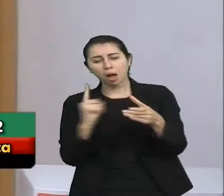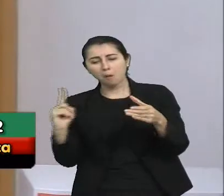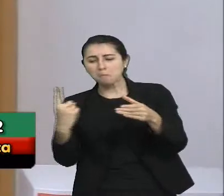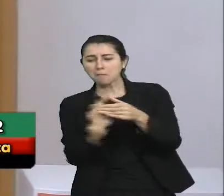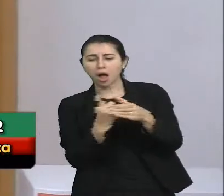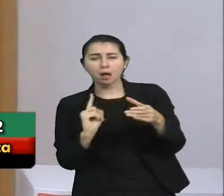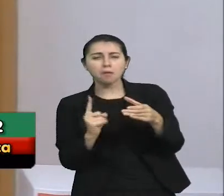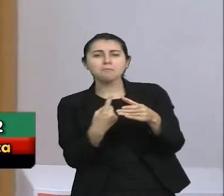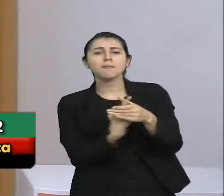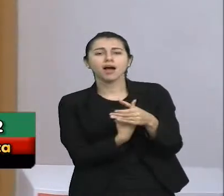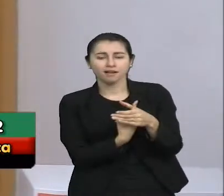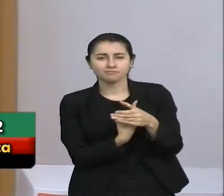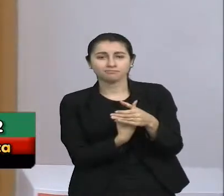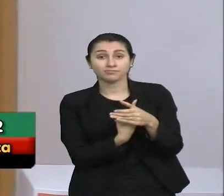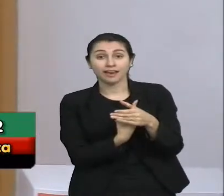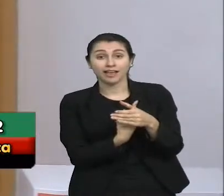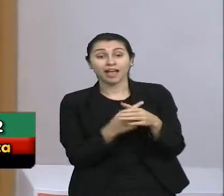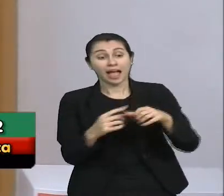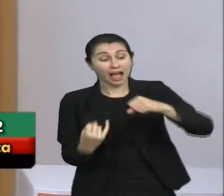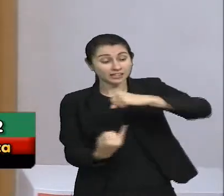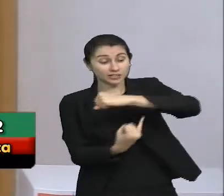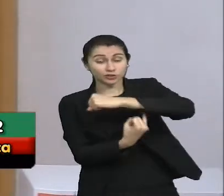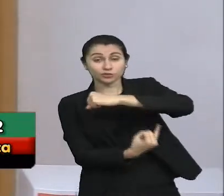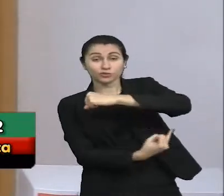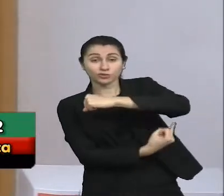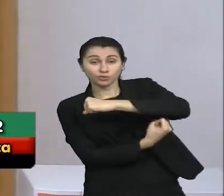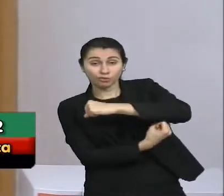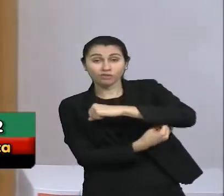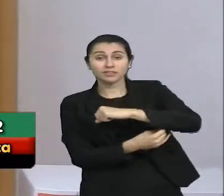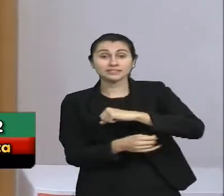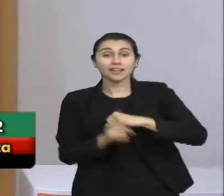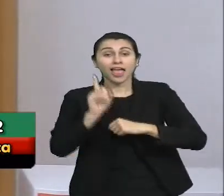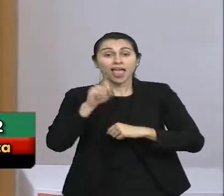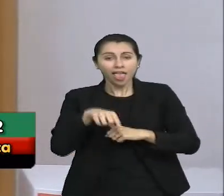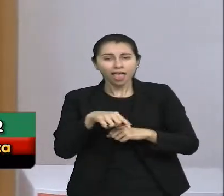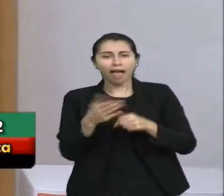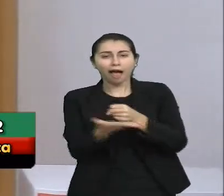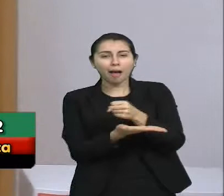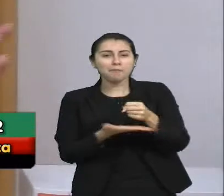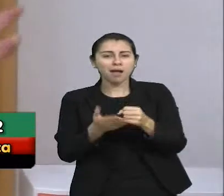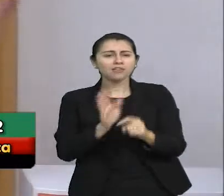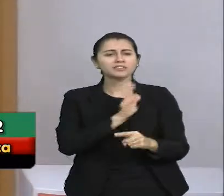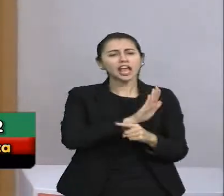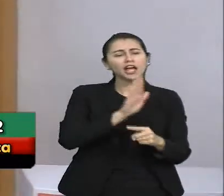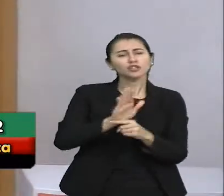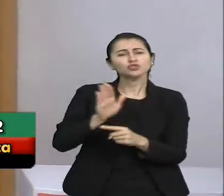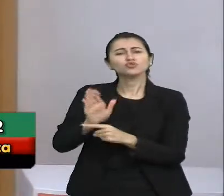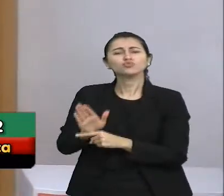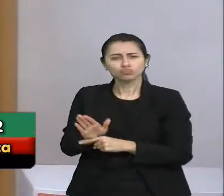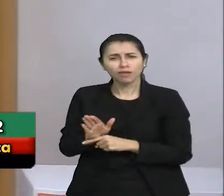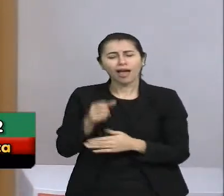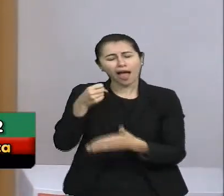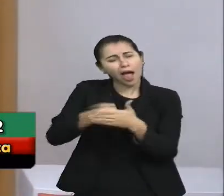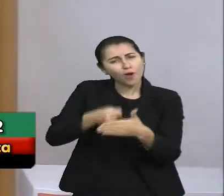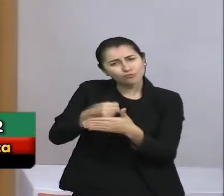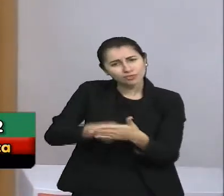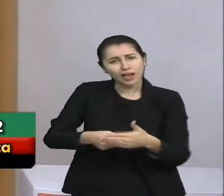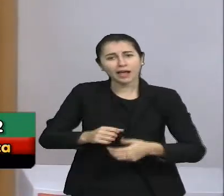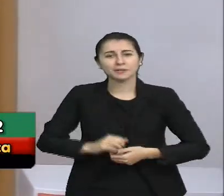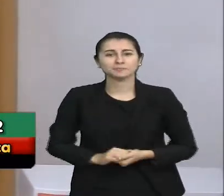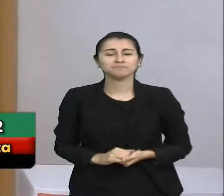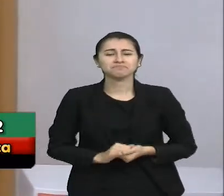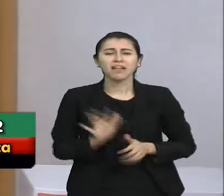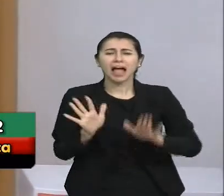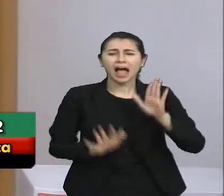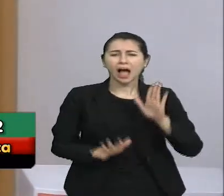instituições são meios pelos quais valem a pena lutar. Em alguns momentos, algumas roupas e